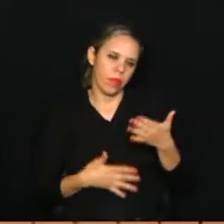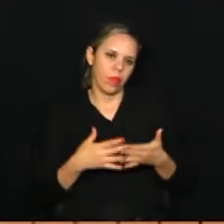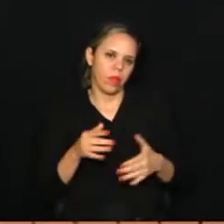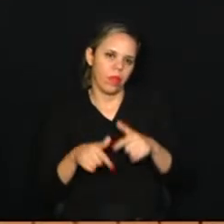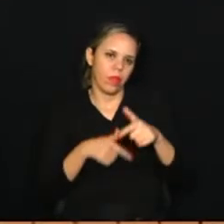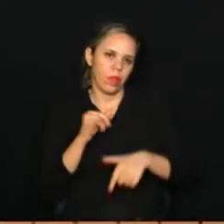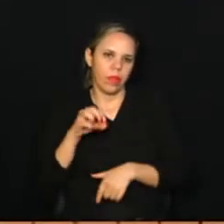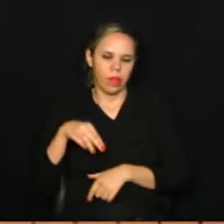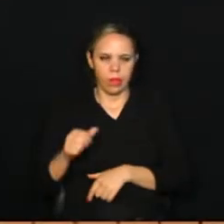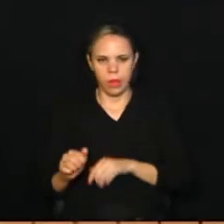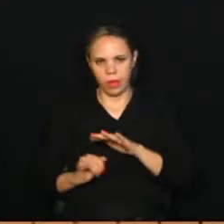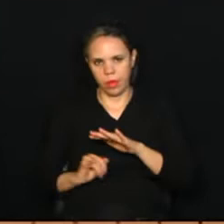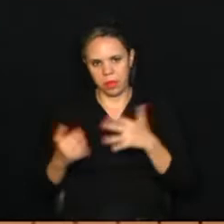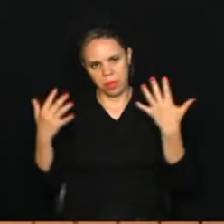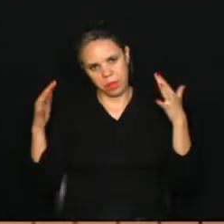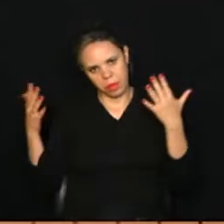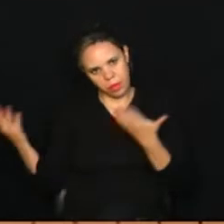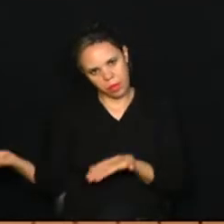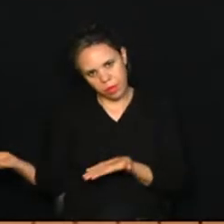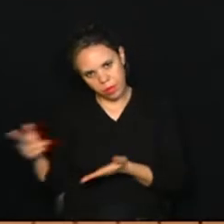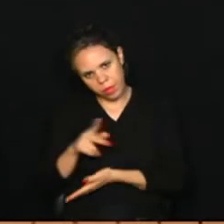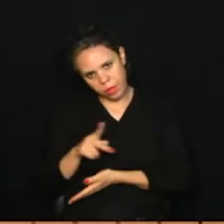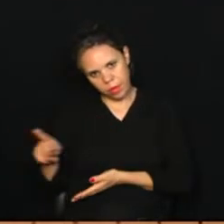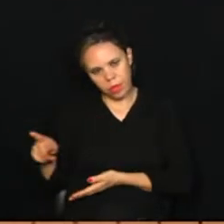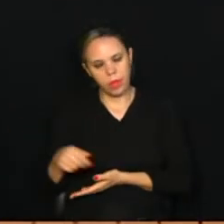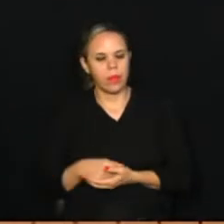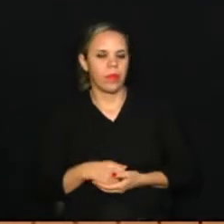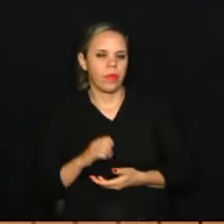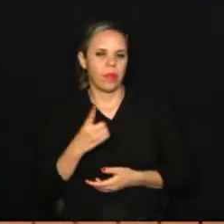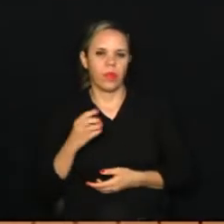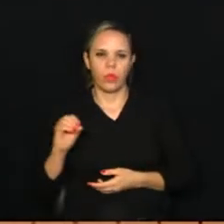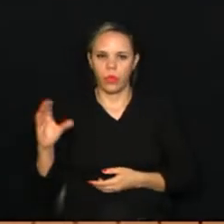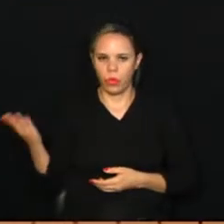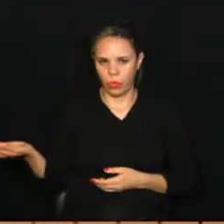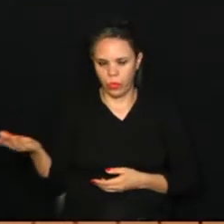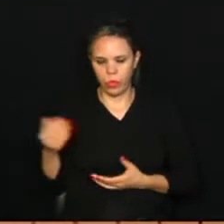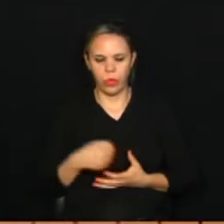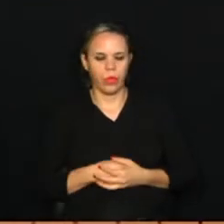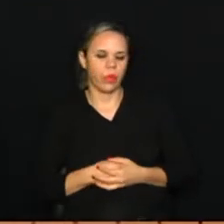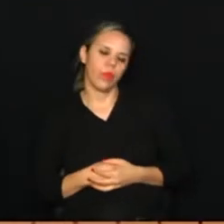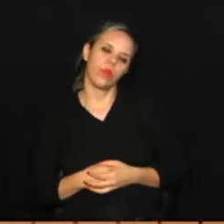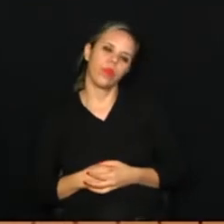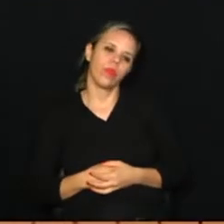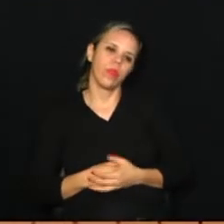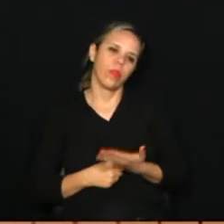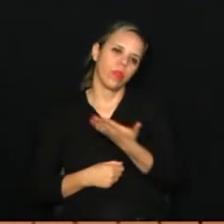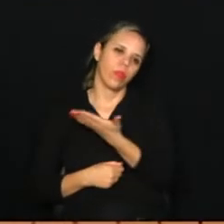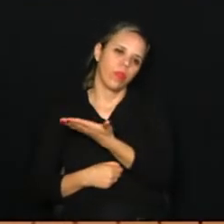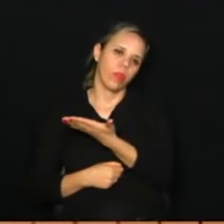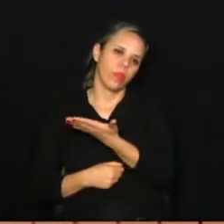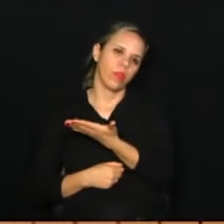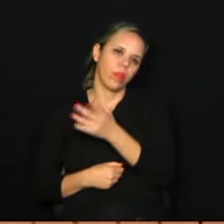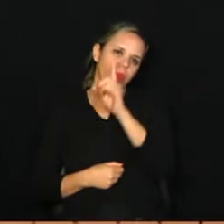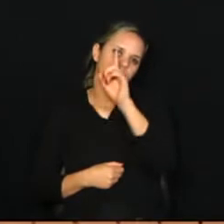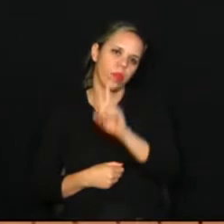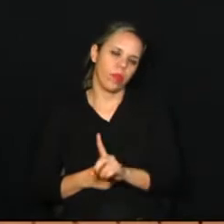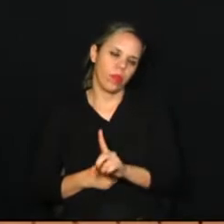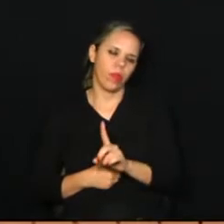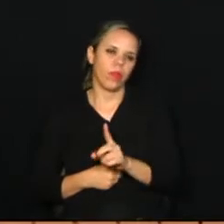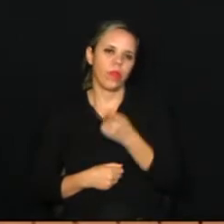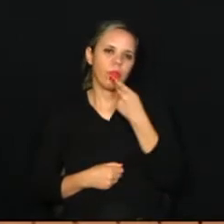IMA. Parabéns, presidente Eduardo Coelho. Você disse que o diretor, o Márcio,